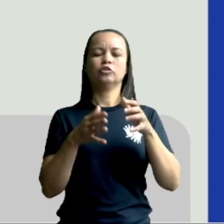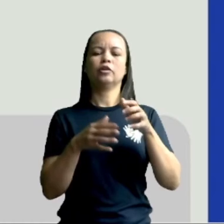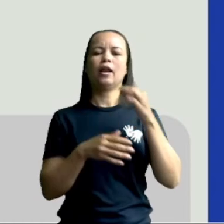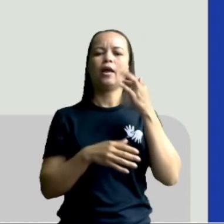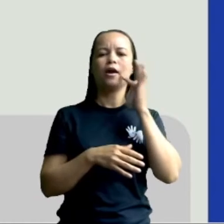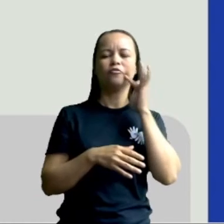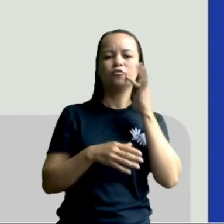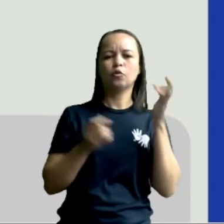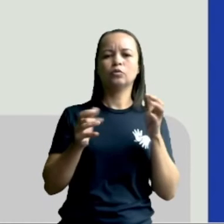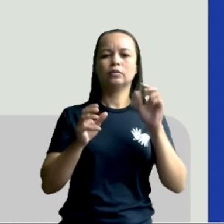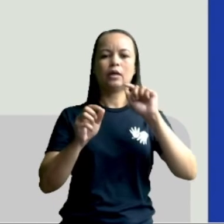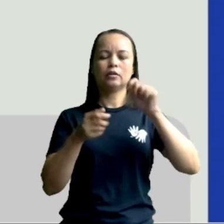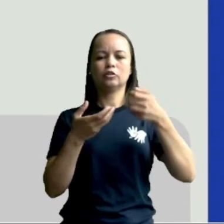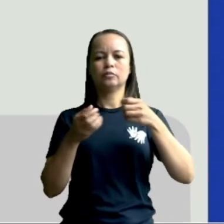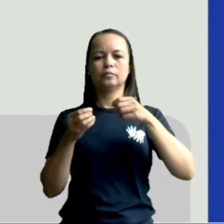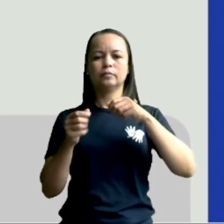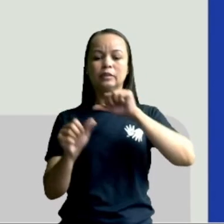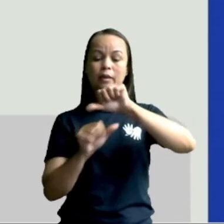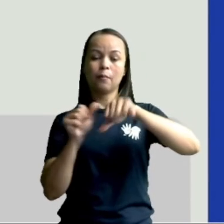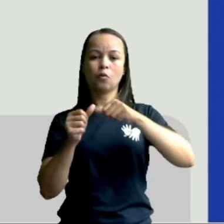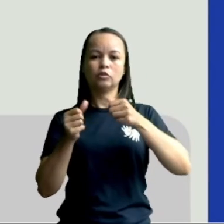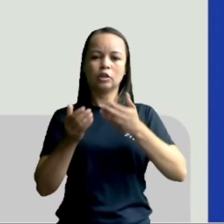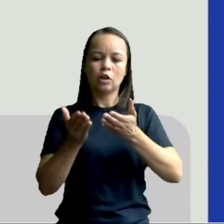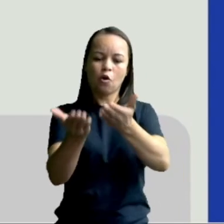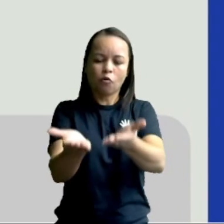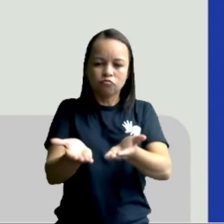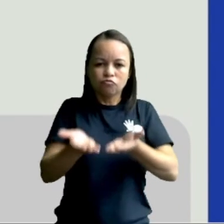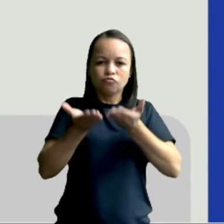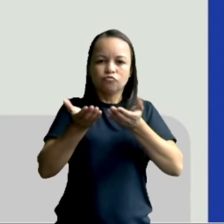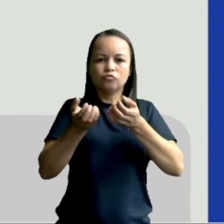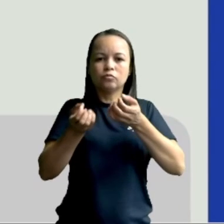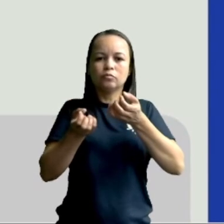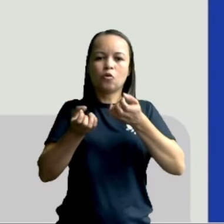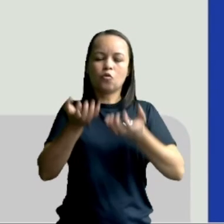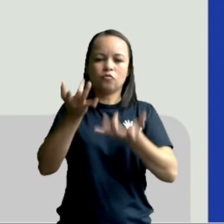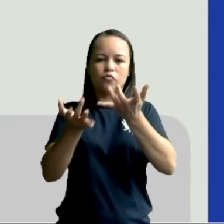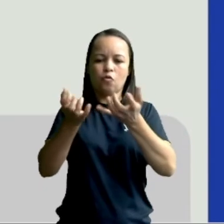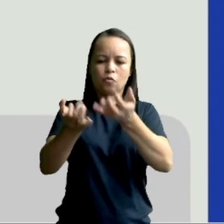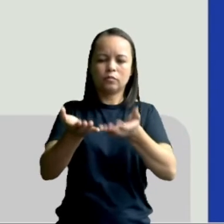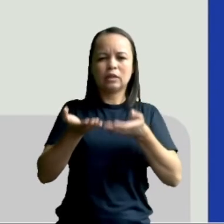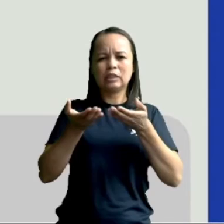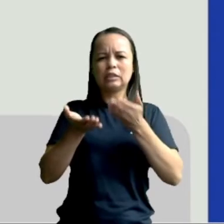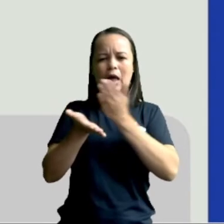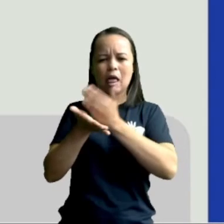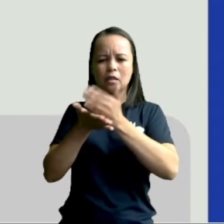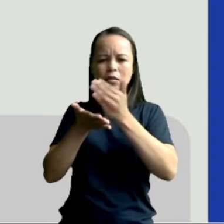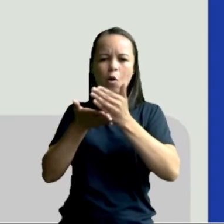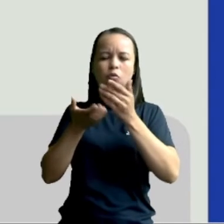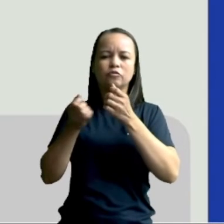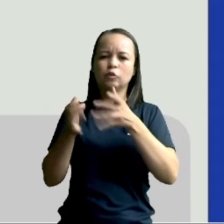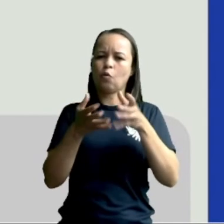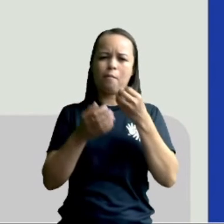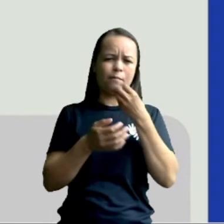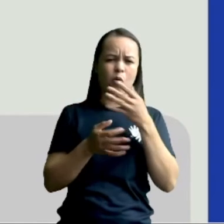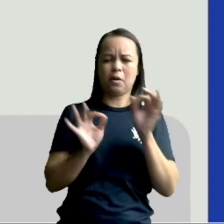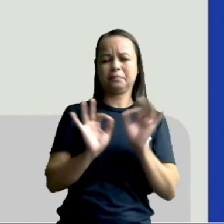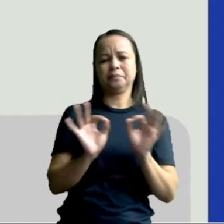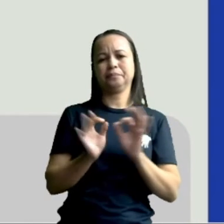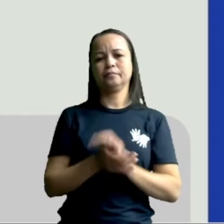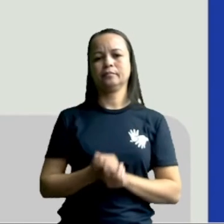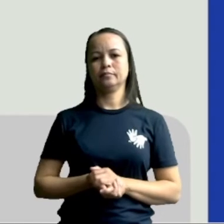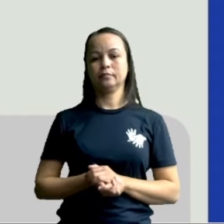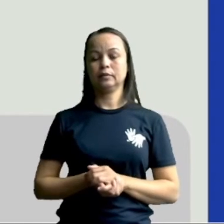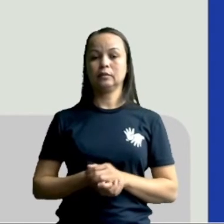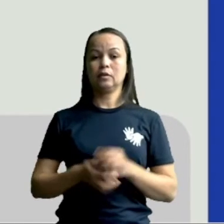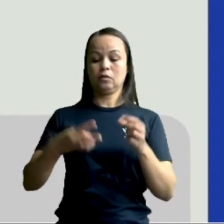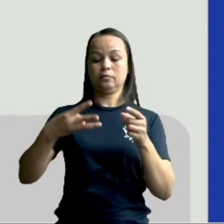após a torta sair do fogo. Não tive paciência e coloquei tudo junto. A torta não ficou muito boa. Hoje,